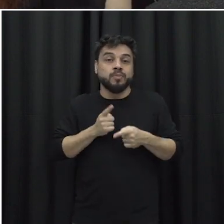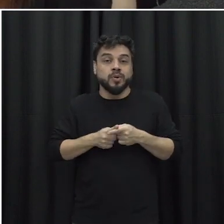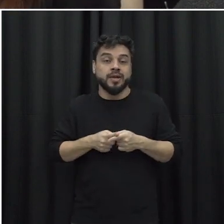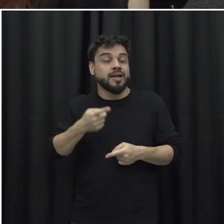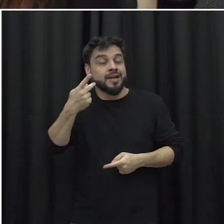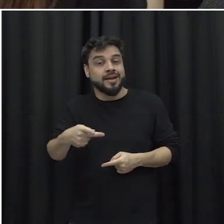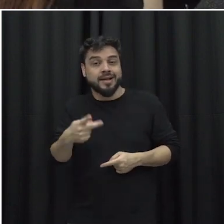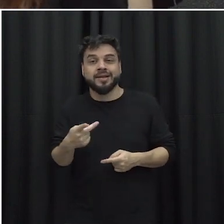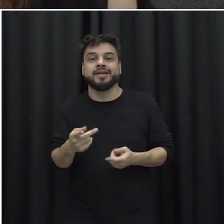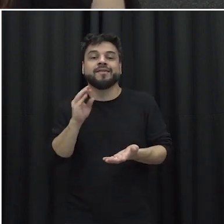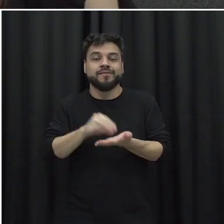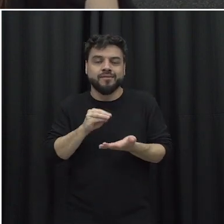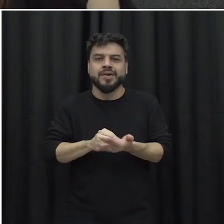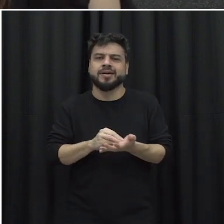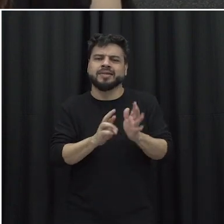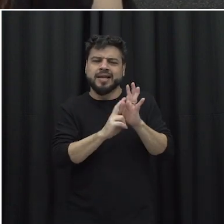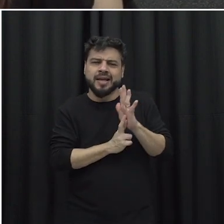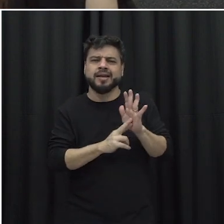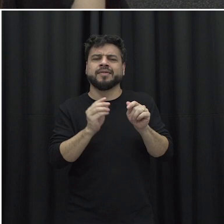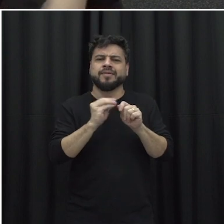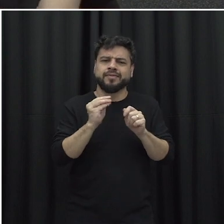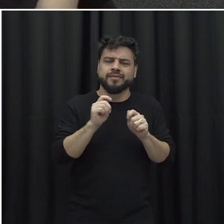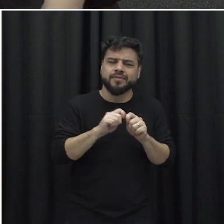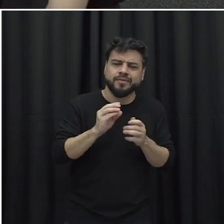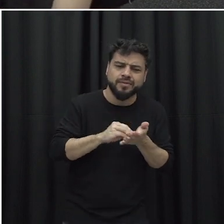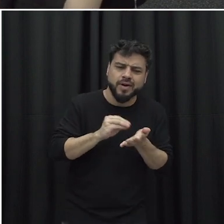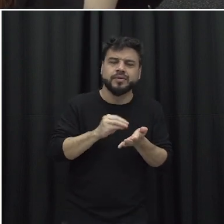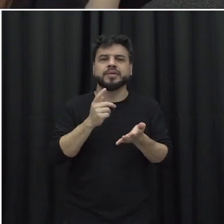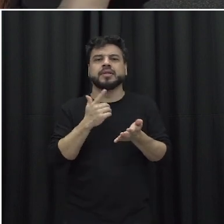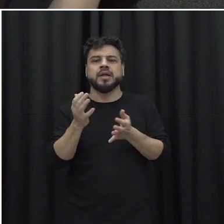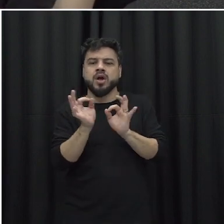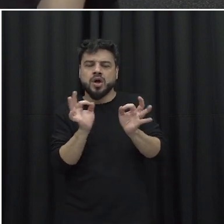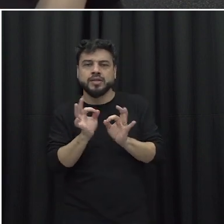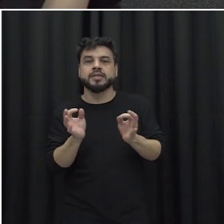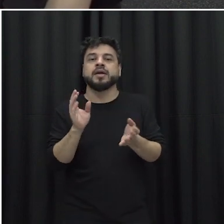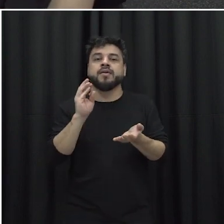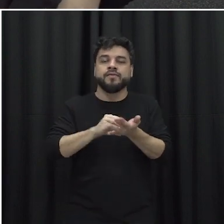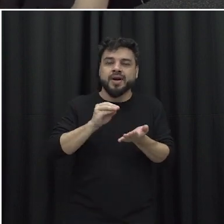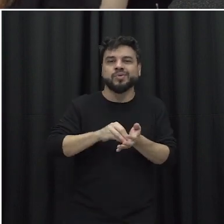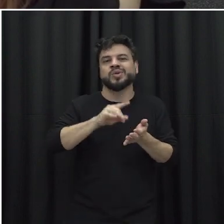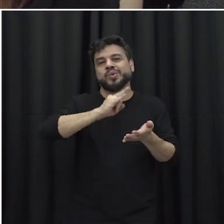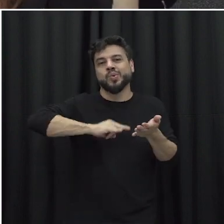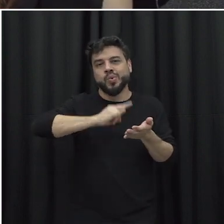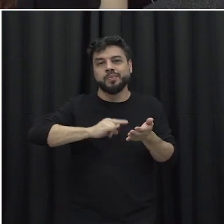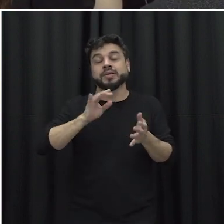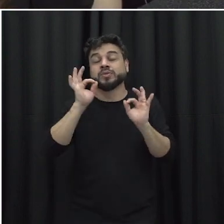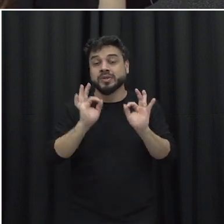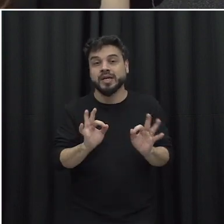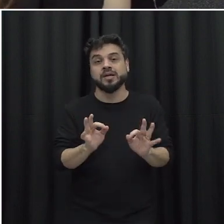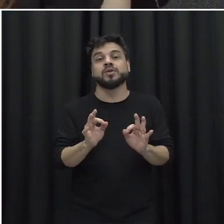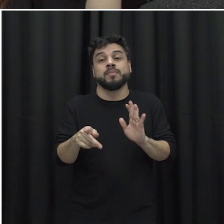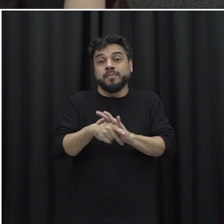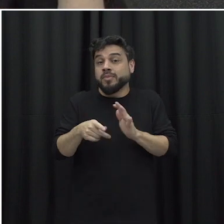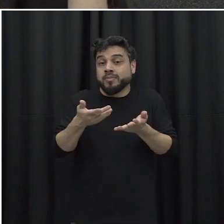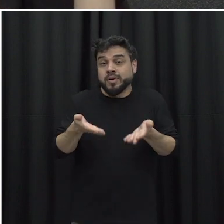especificação, então o FDA não concede a documentação como droga controlada. Né? E quando esse produto chega aqui, a